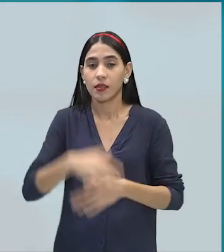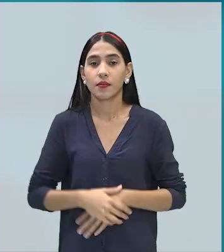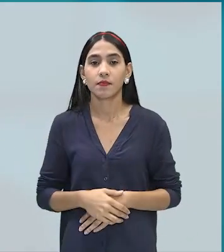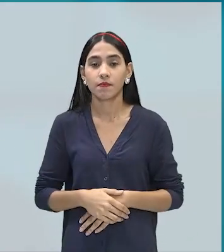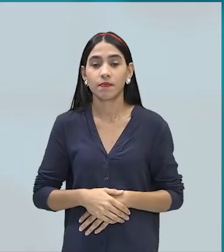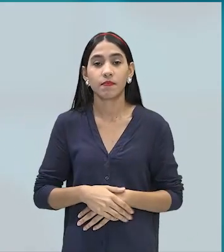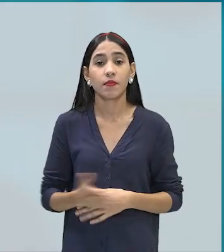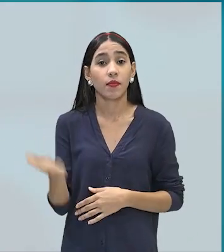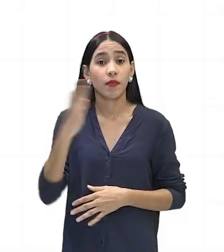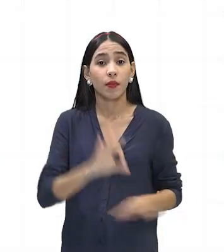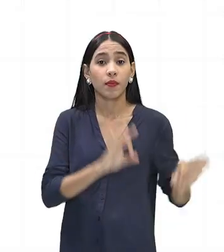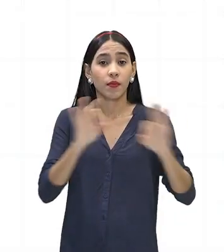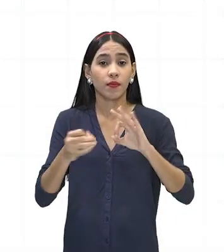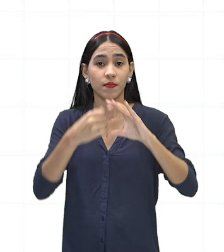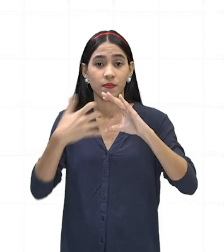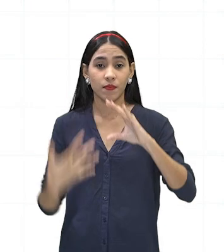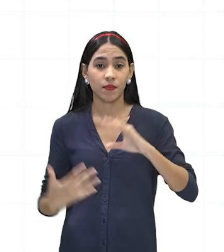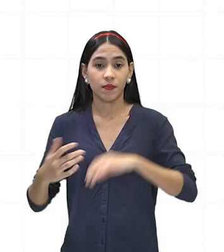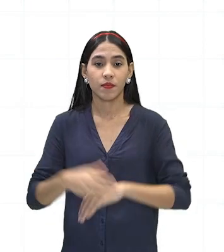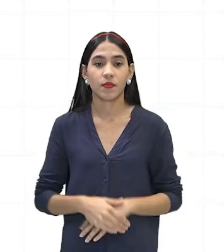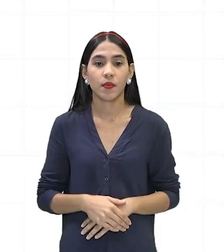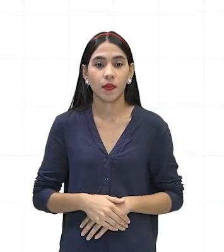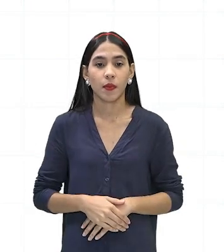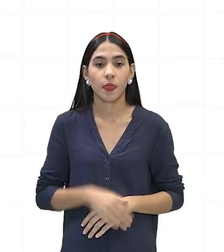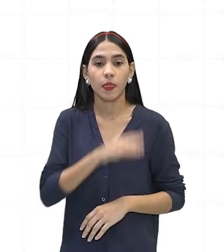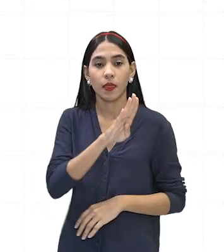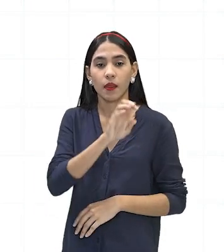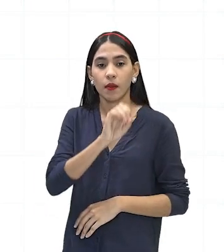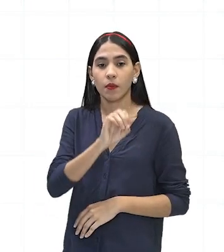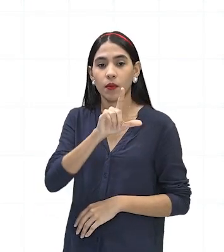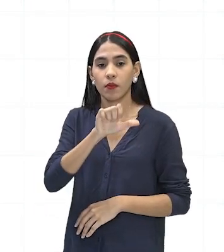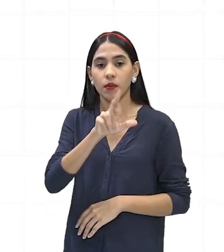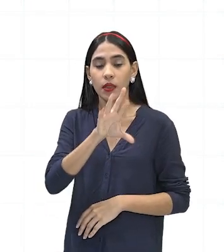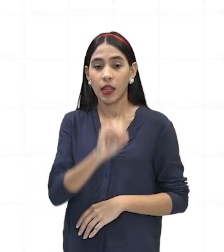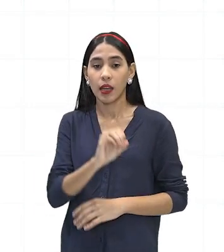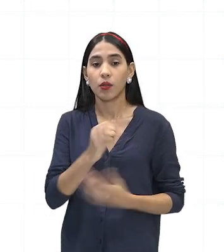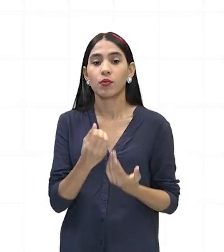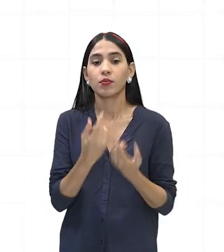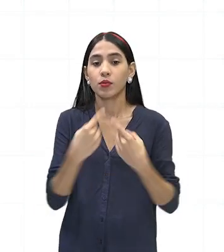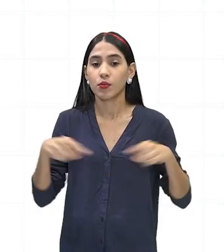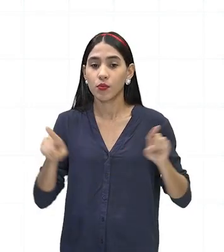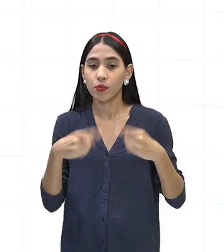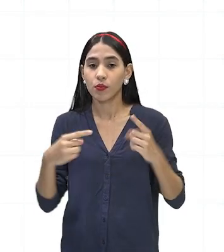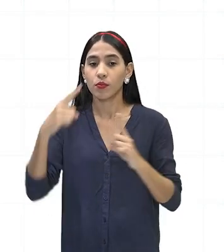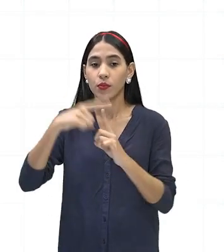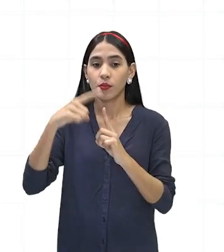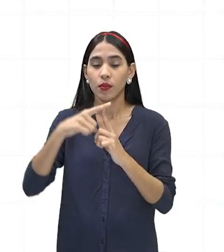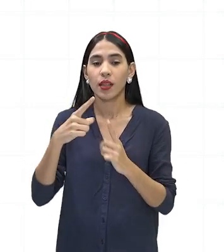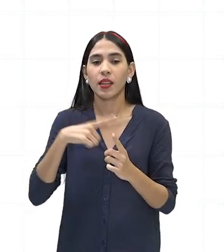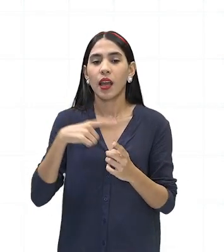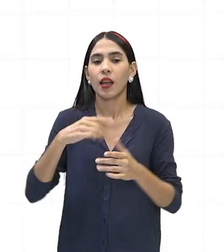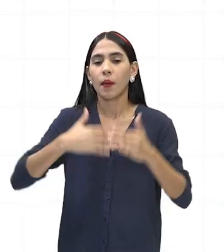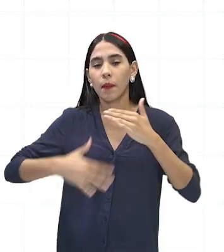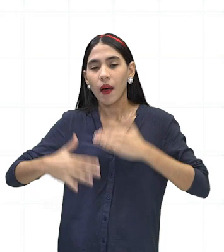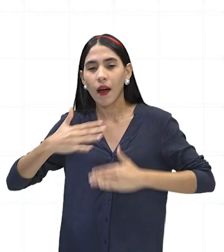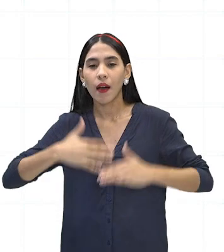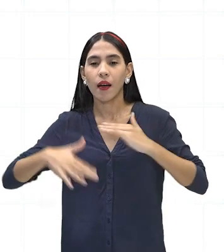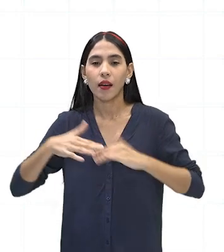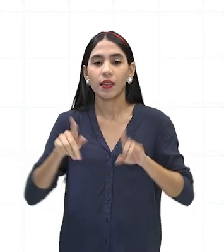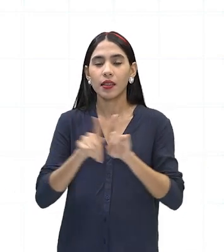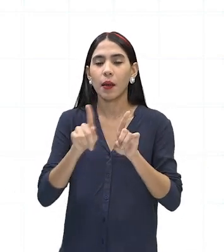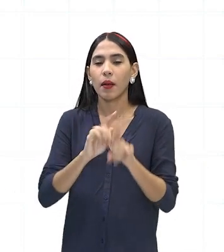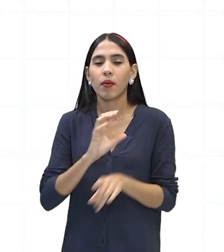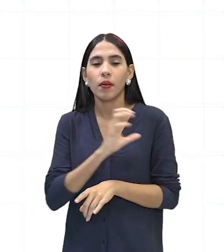as características de cada um? Então, o bolero, enquanto gênero musical, ele tem um ritmo lento e romântico, né?